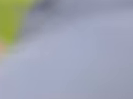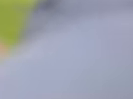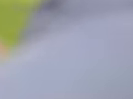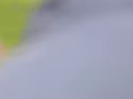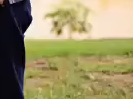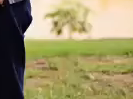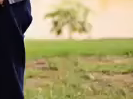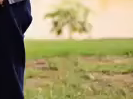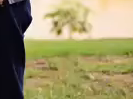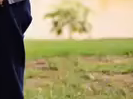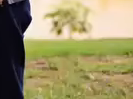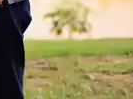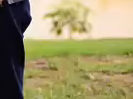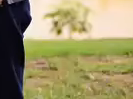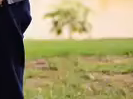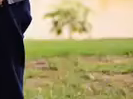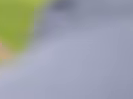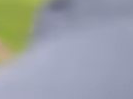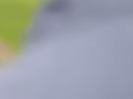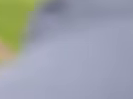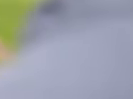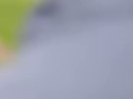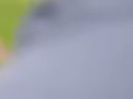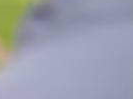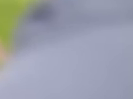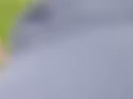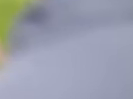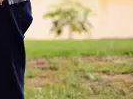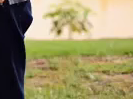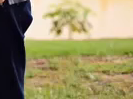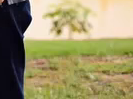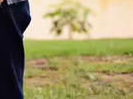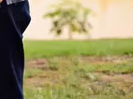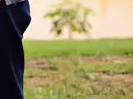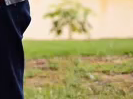I'll go out with my husband. Bye.